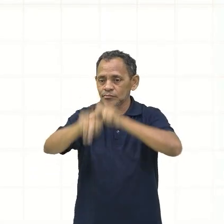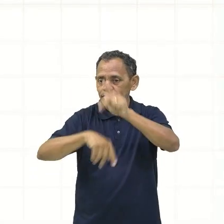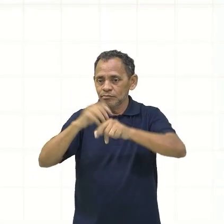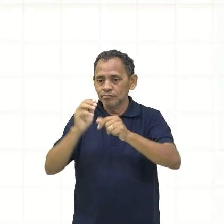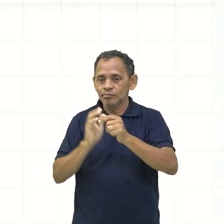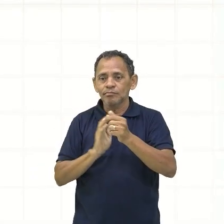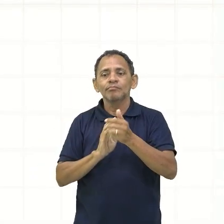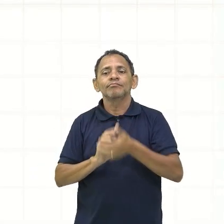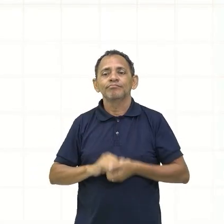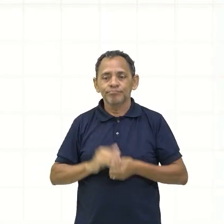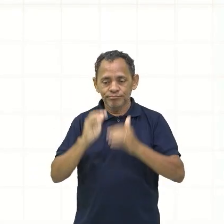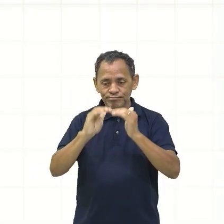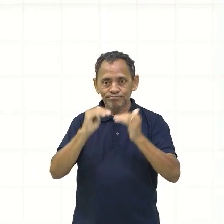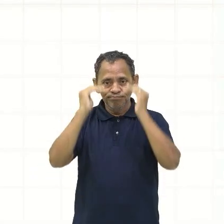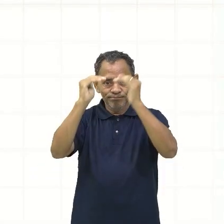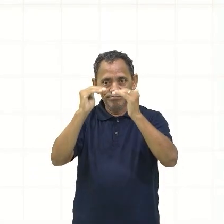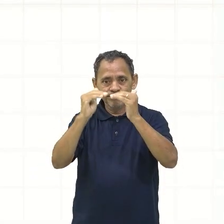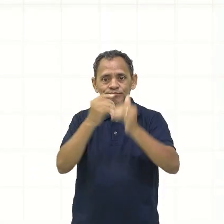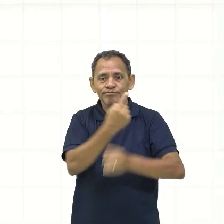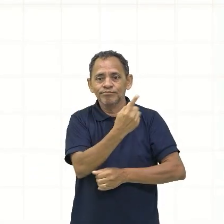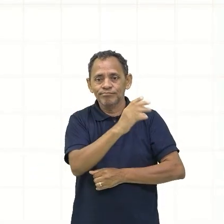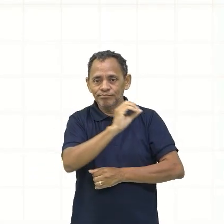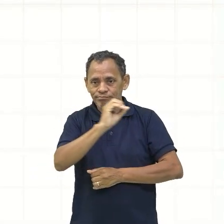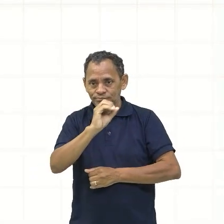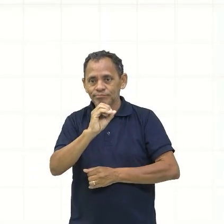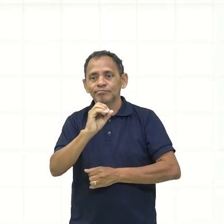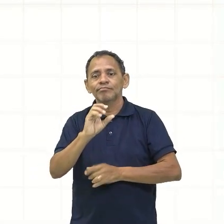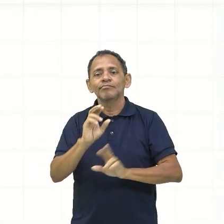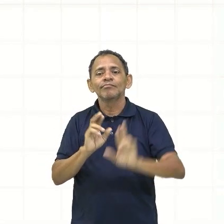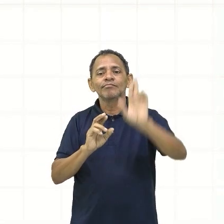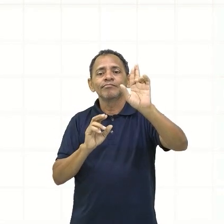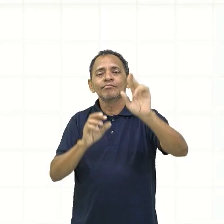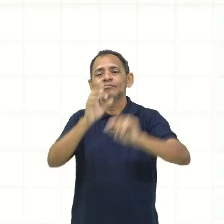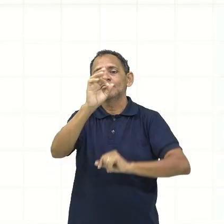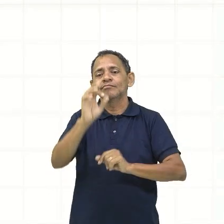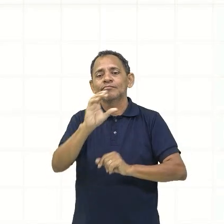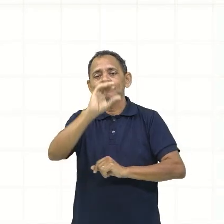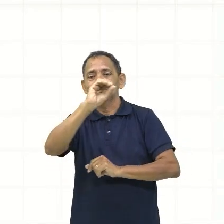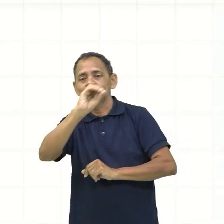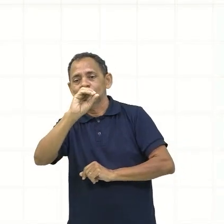anos ou mais, elas representam um percentual de